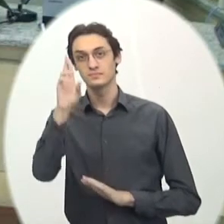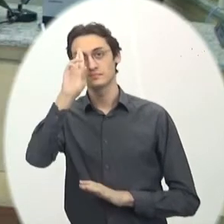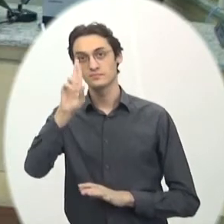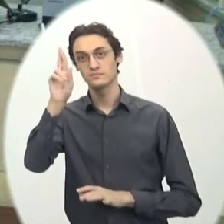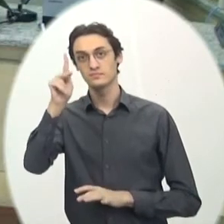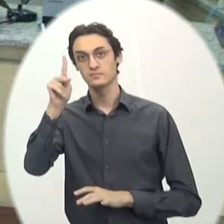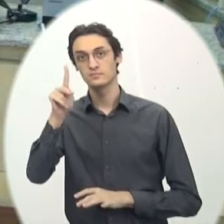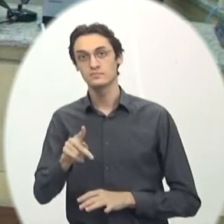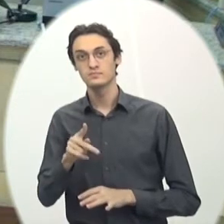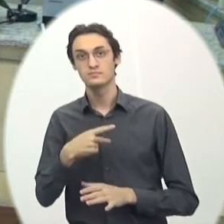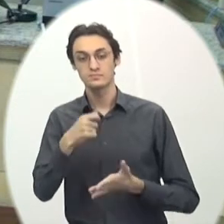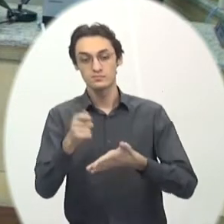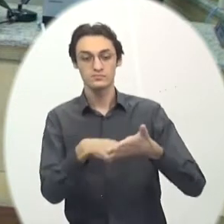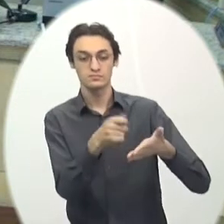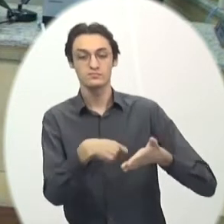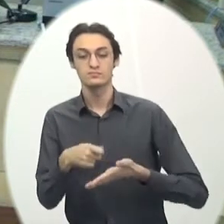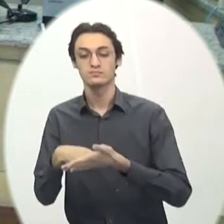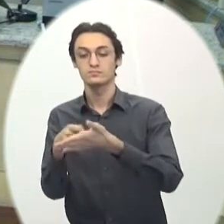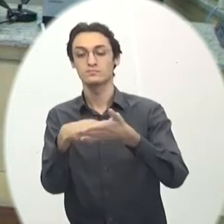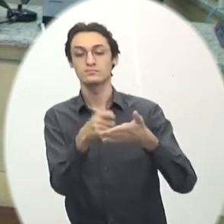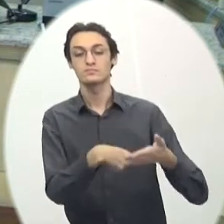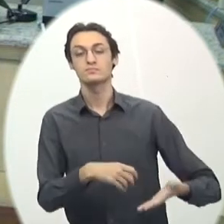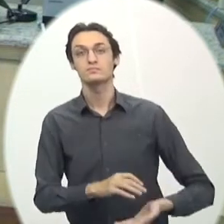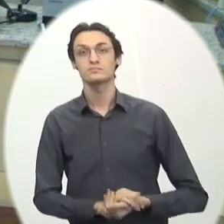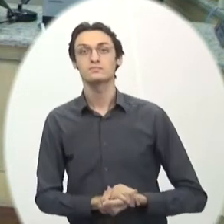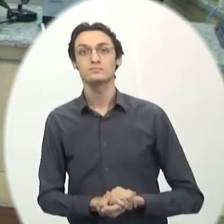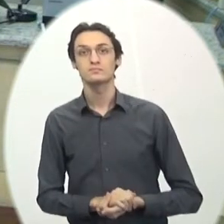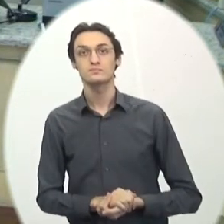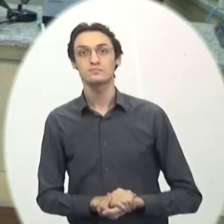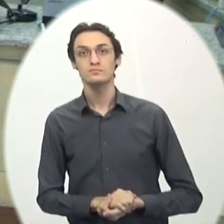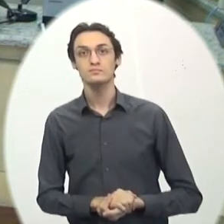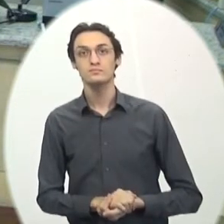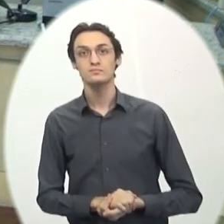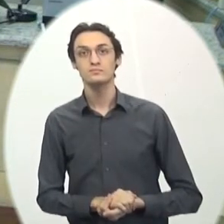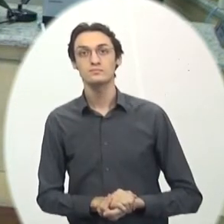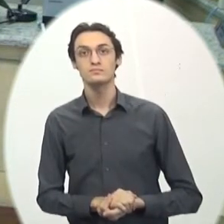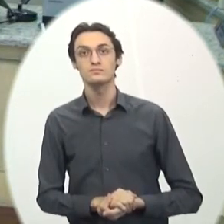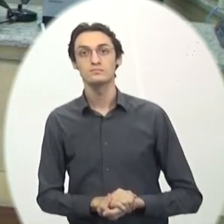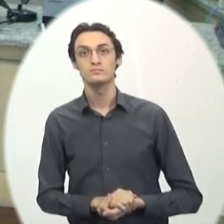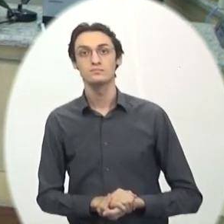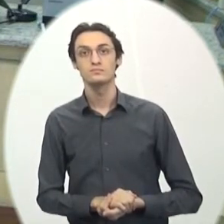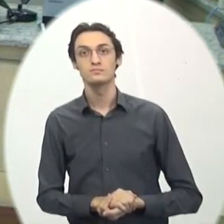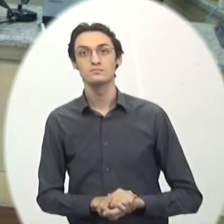Aí pegar as assinaturas. Depois digitar.